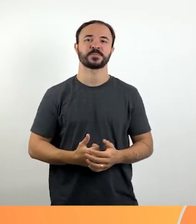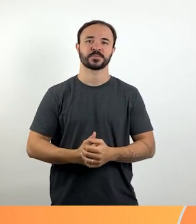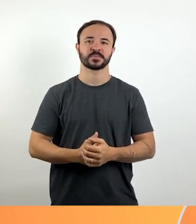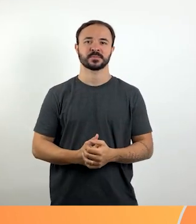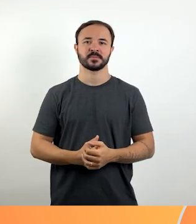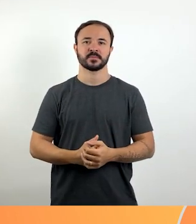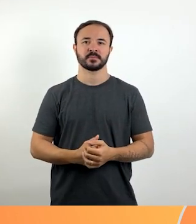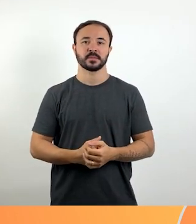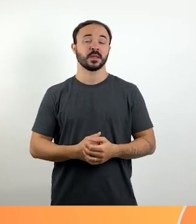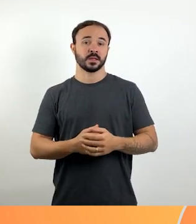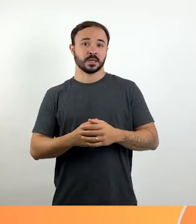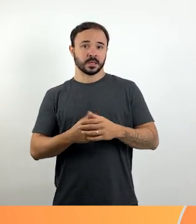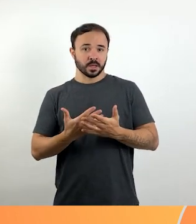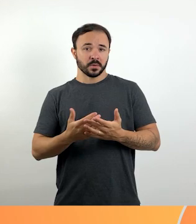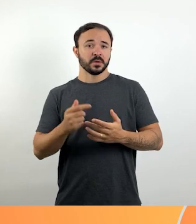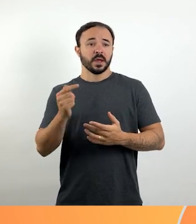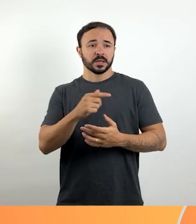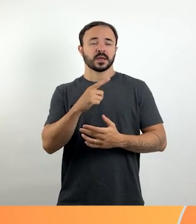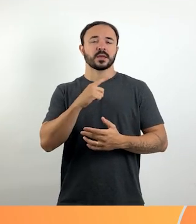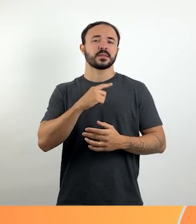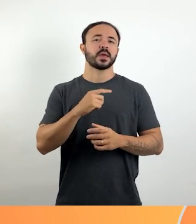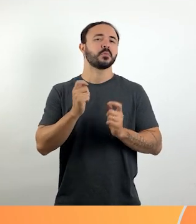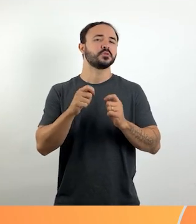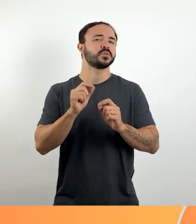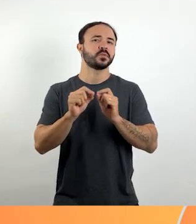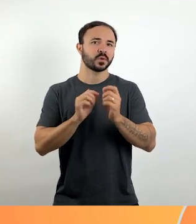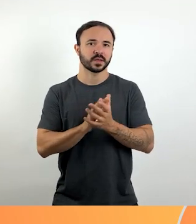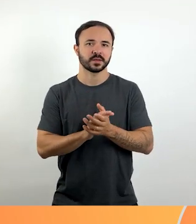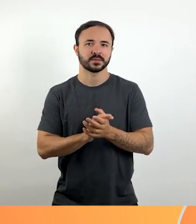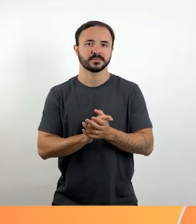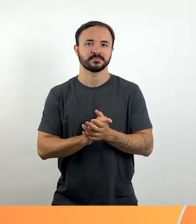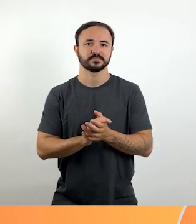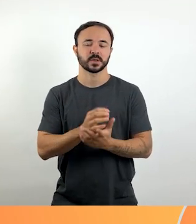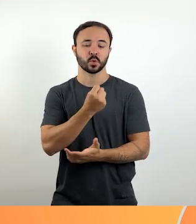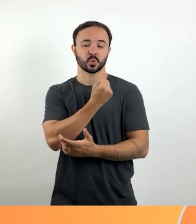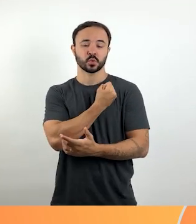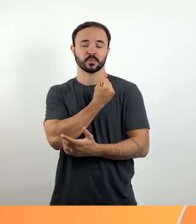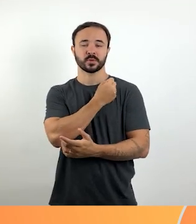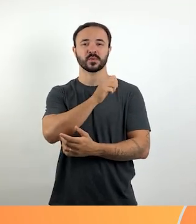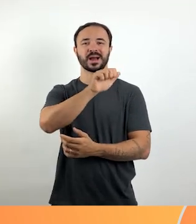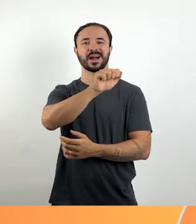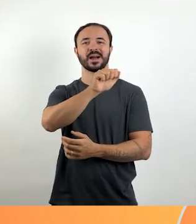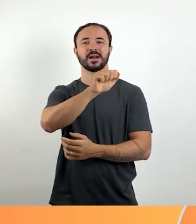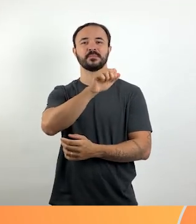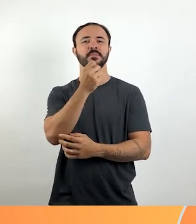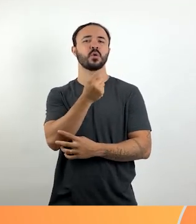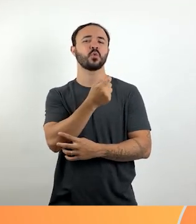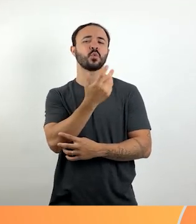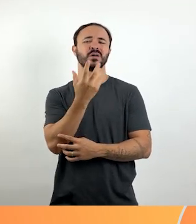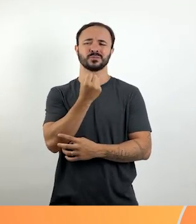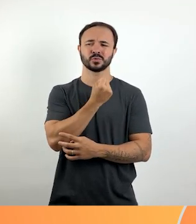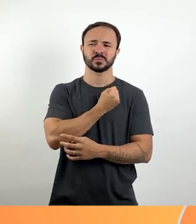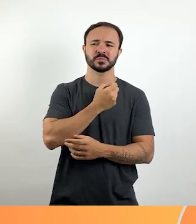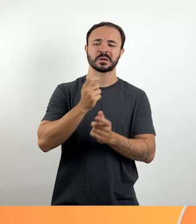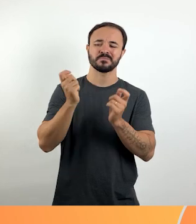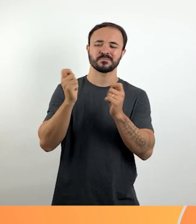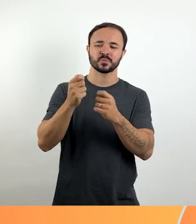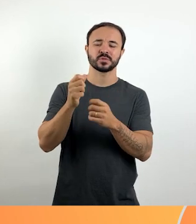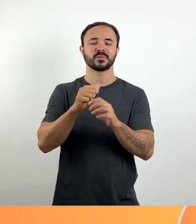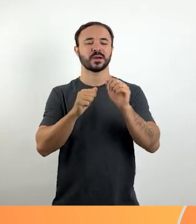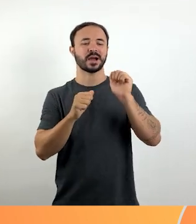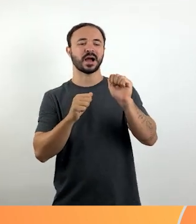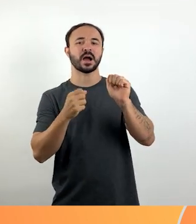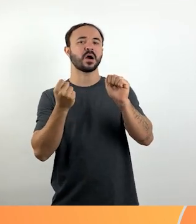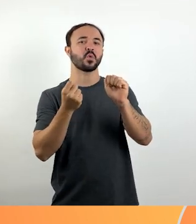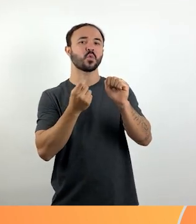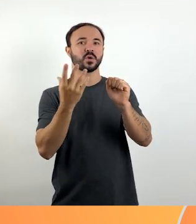Você pensa o quê? Para o número A, nós temos quantas possibilidades de número? Ele pode ser um número que vai de 1 a